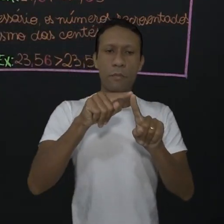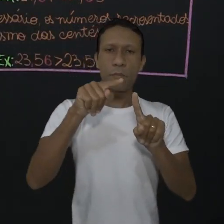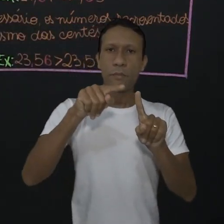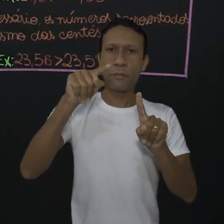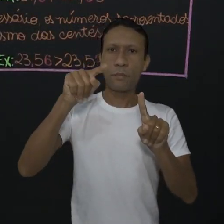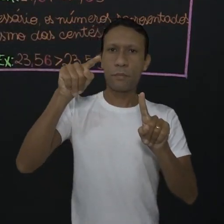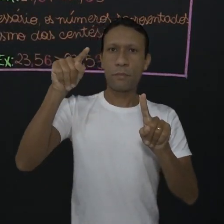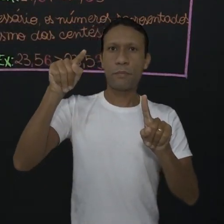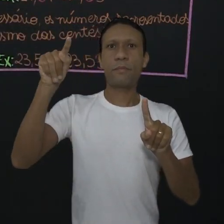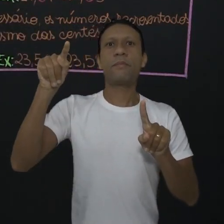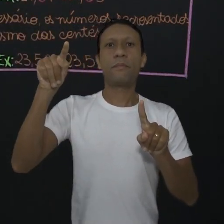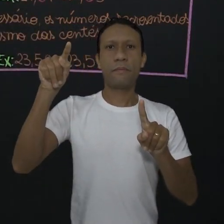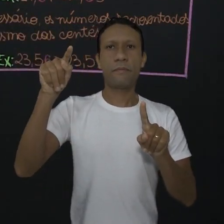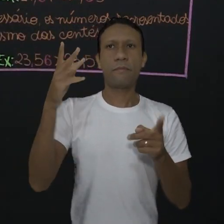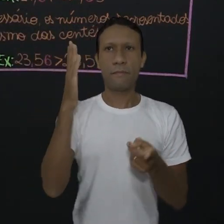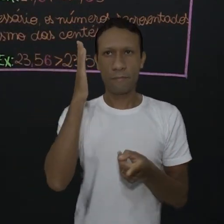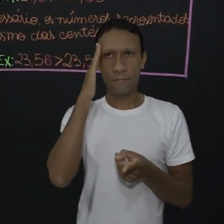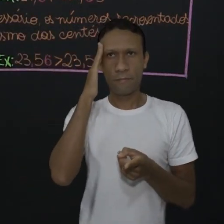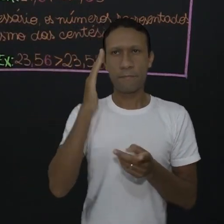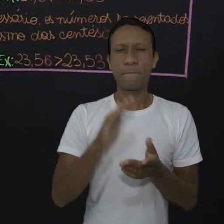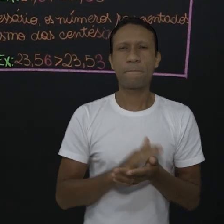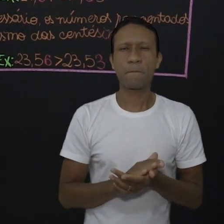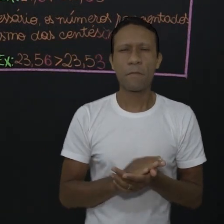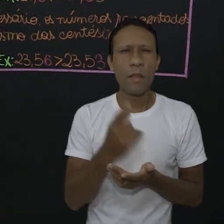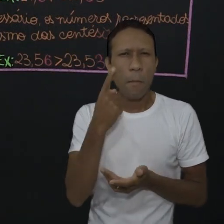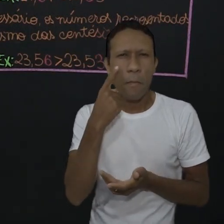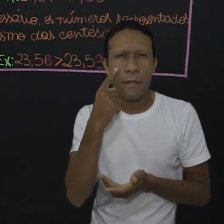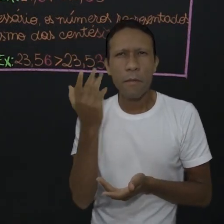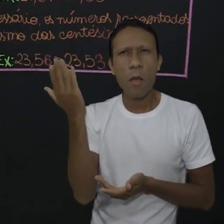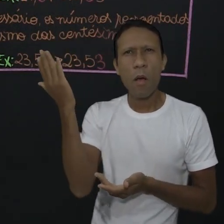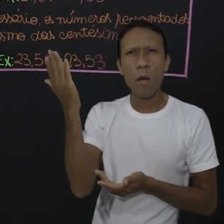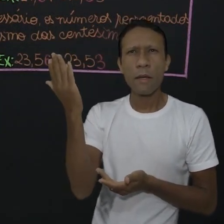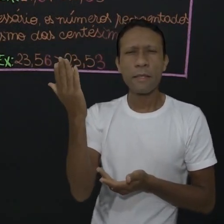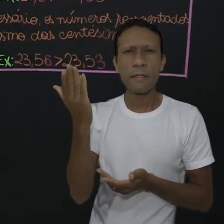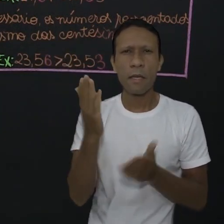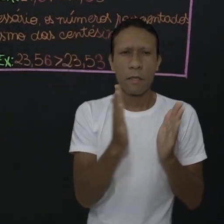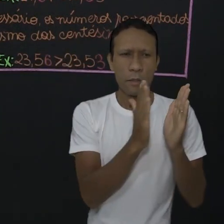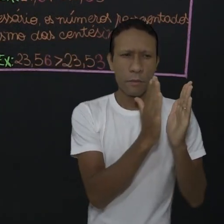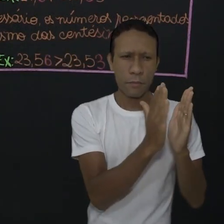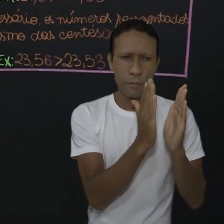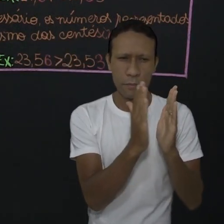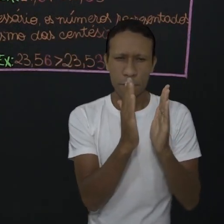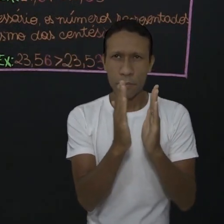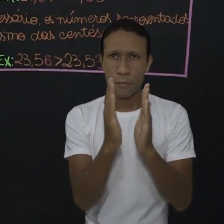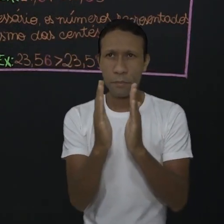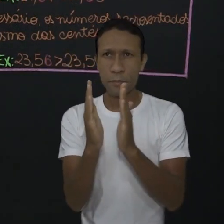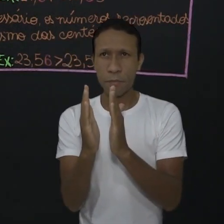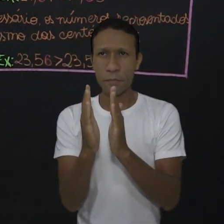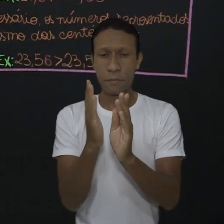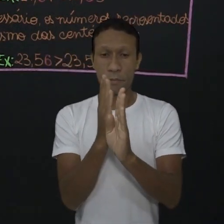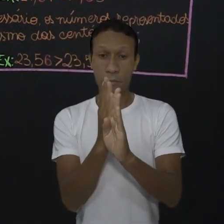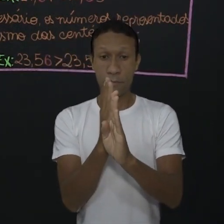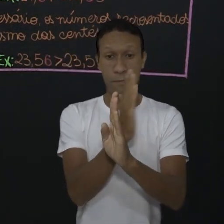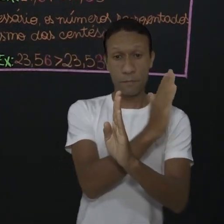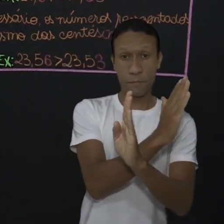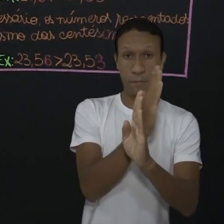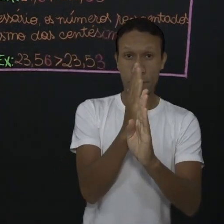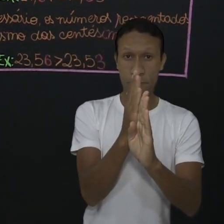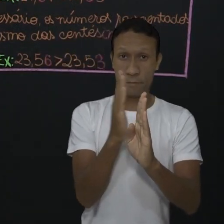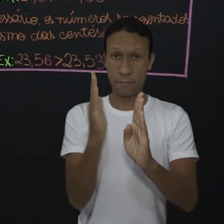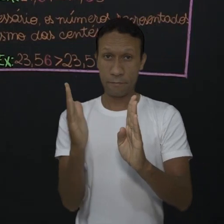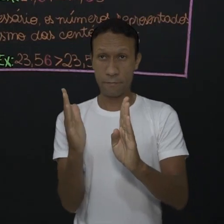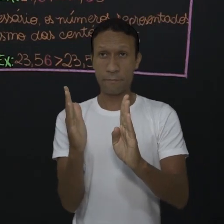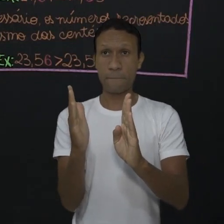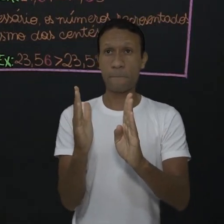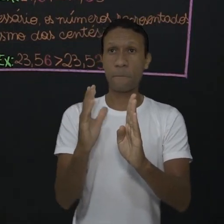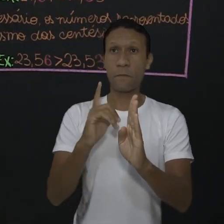aumentando da esquerda para a direita. Reparem que a ordem dos números naturais, ou da parte inteira, em